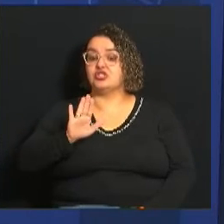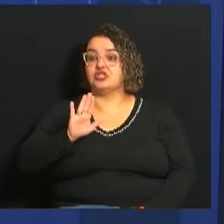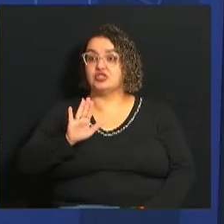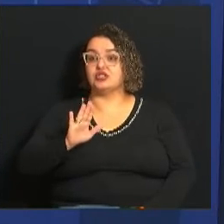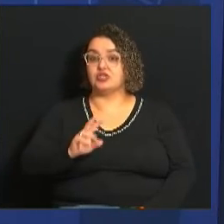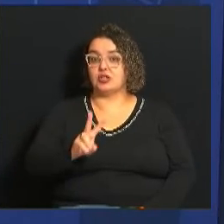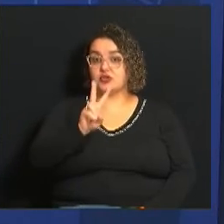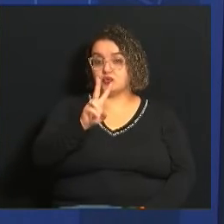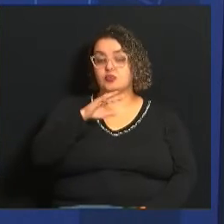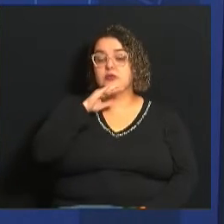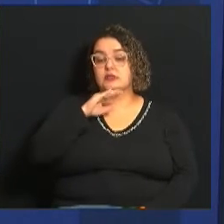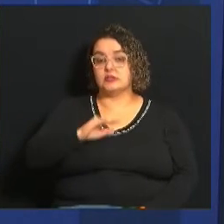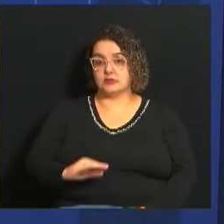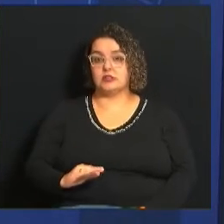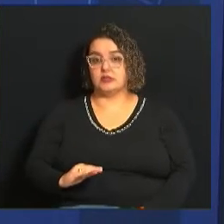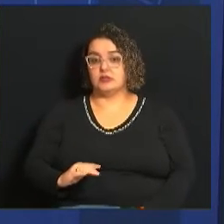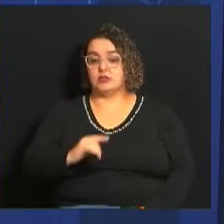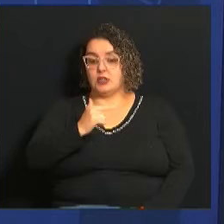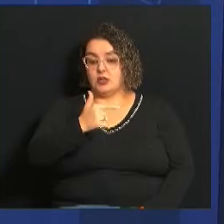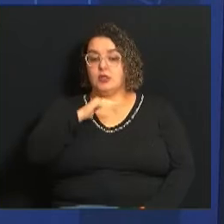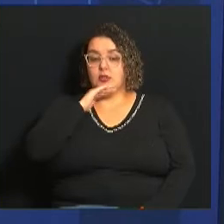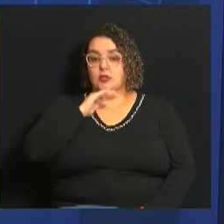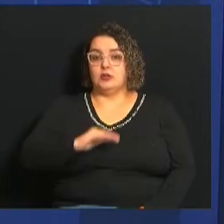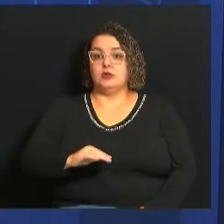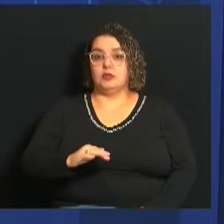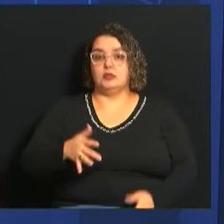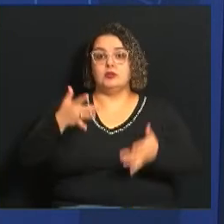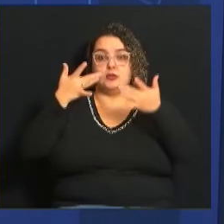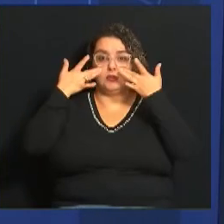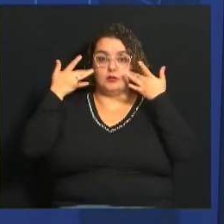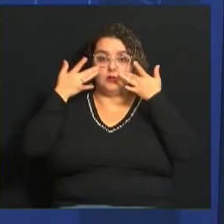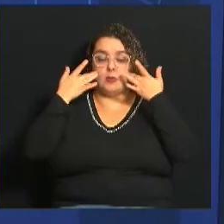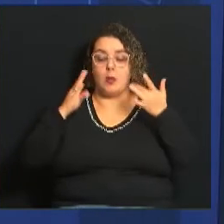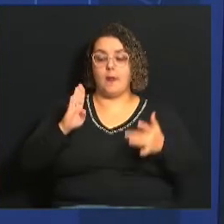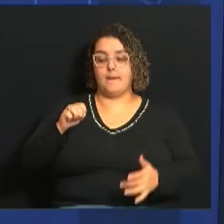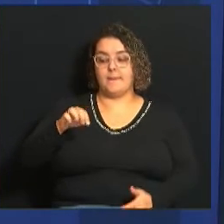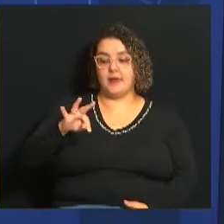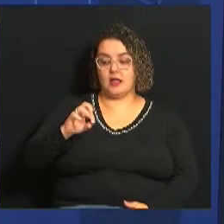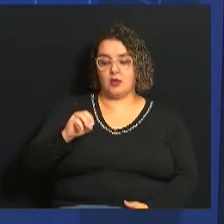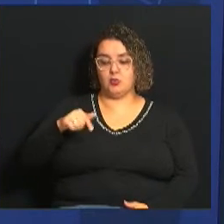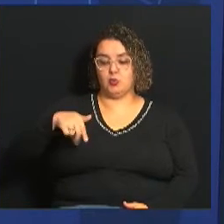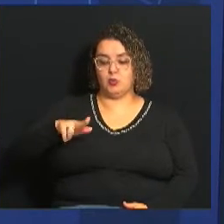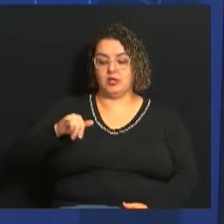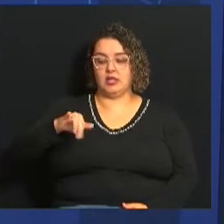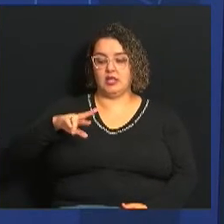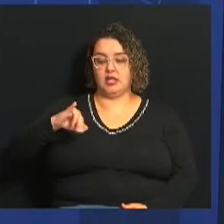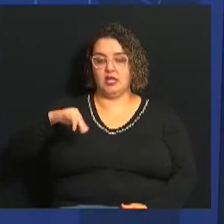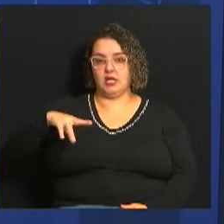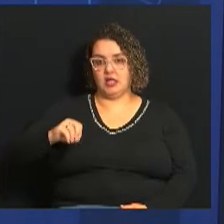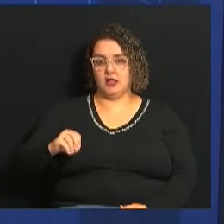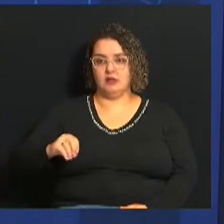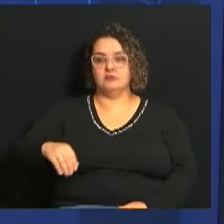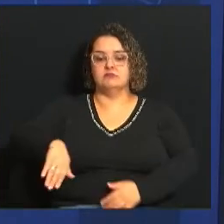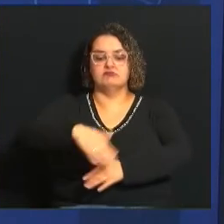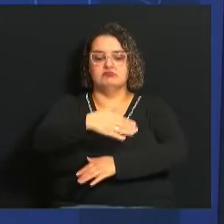às 2h da tarde, no Teatro Bento Quirino, que fica na Rua Lusitana